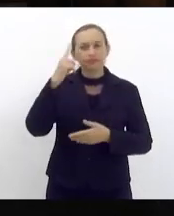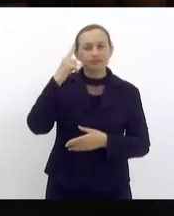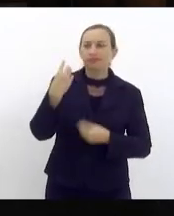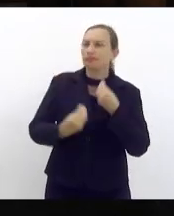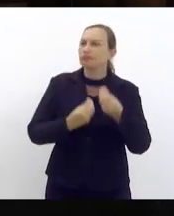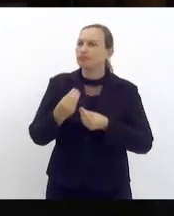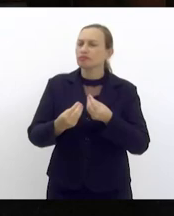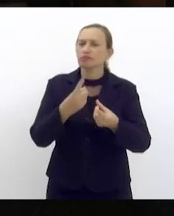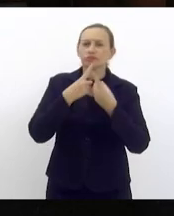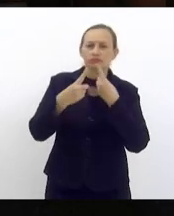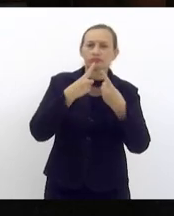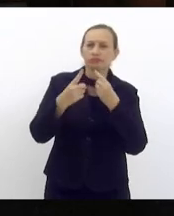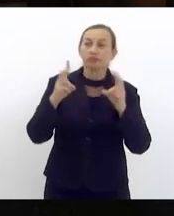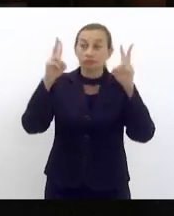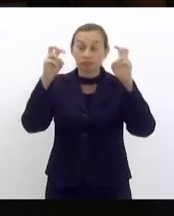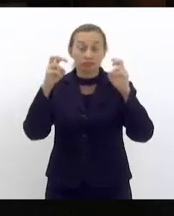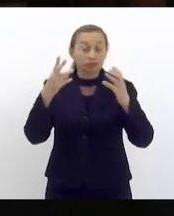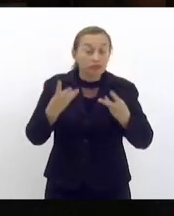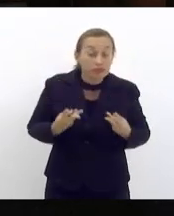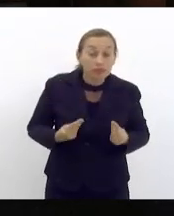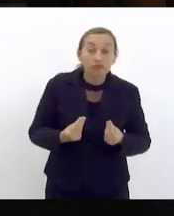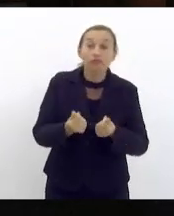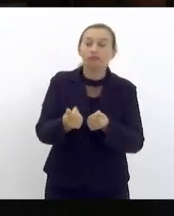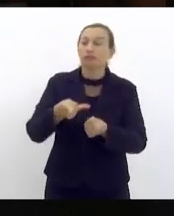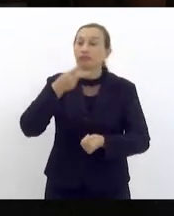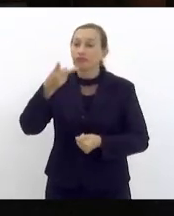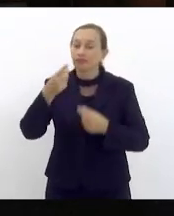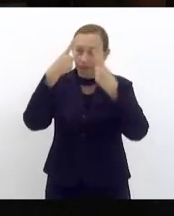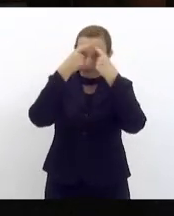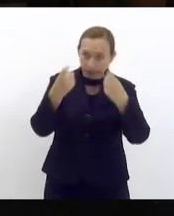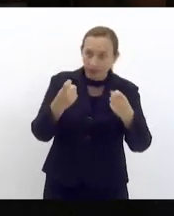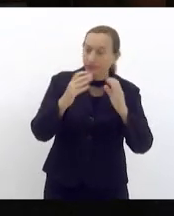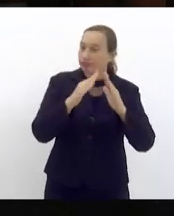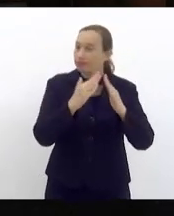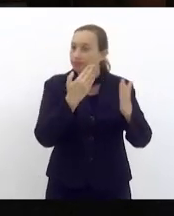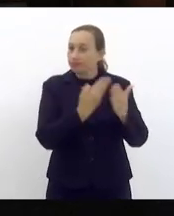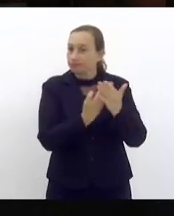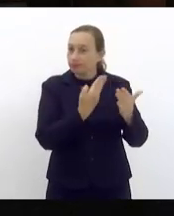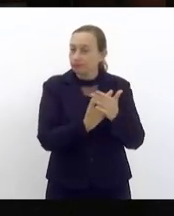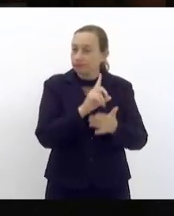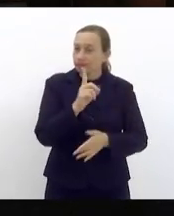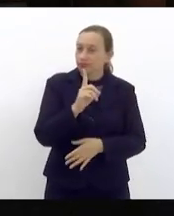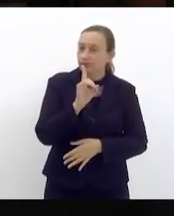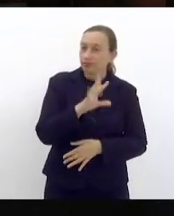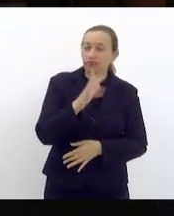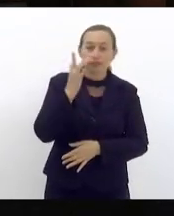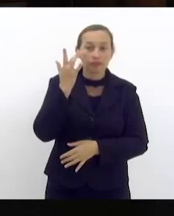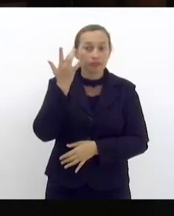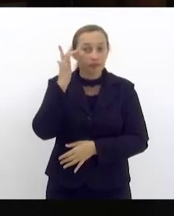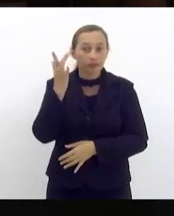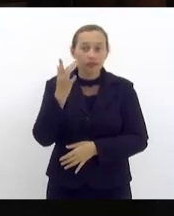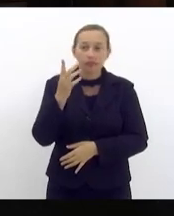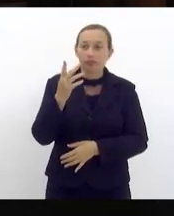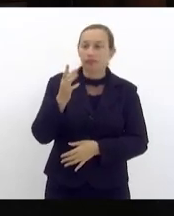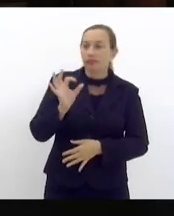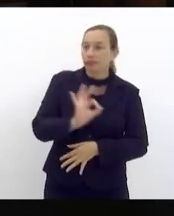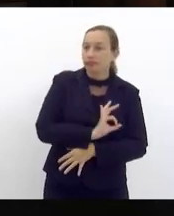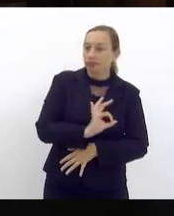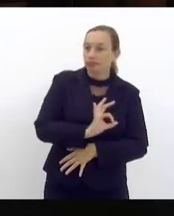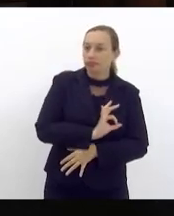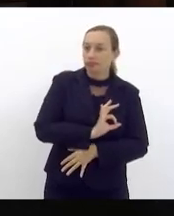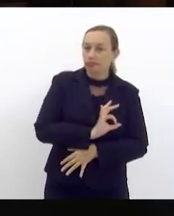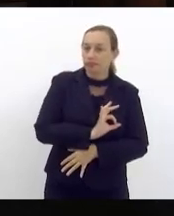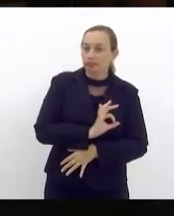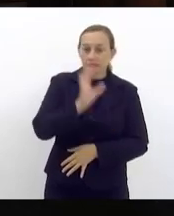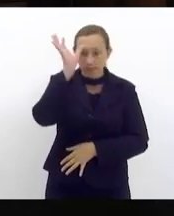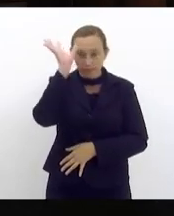debater um tema que é sensível porque falar de violência escolar não é achar que a polícia resolve e aqui não é